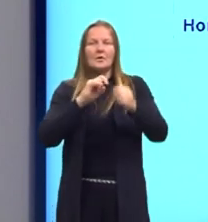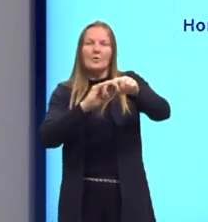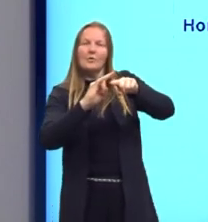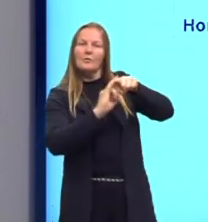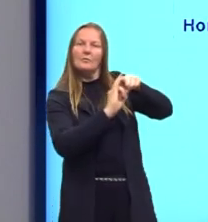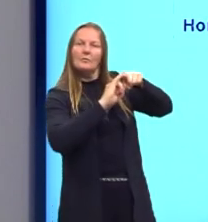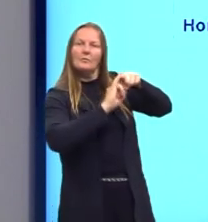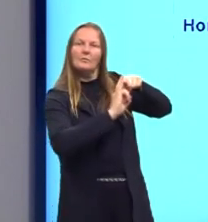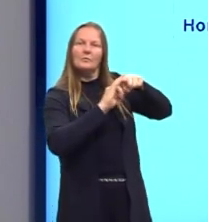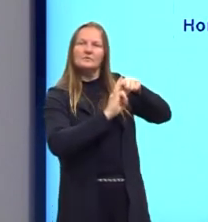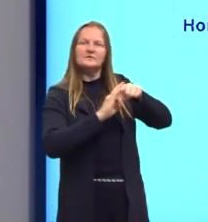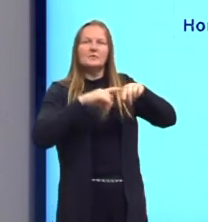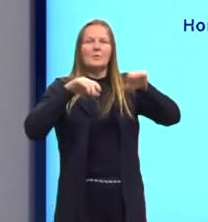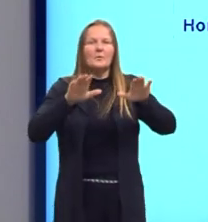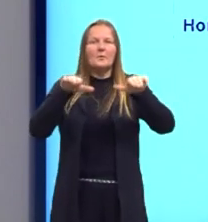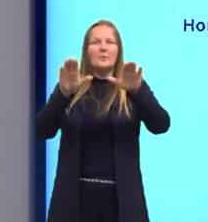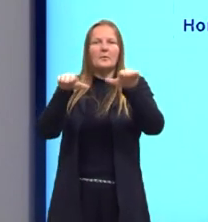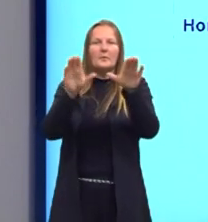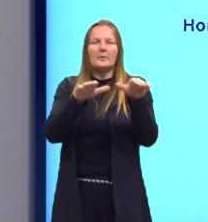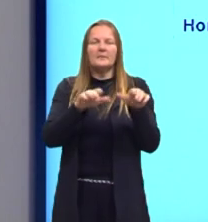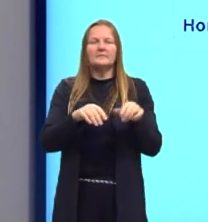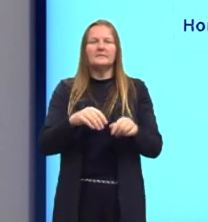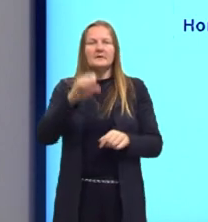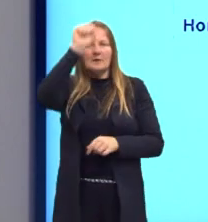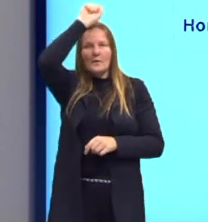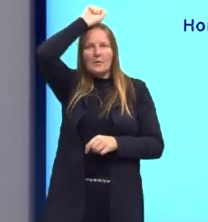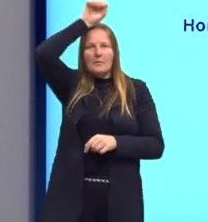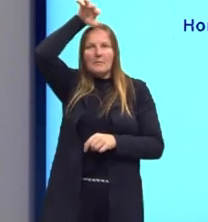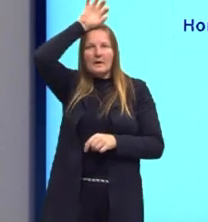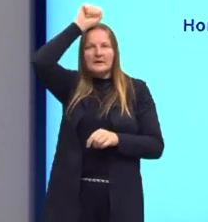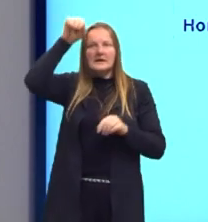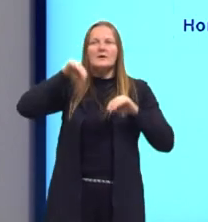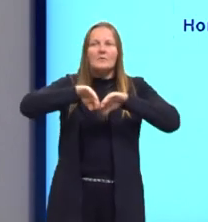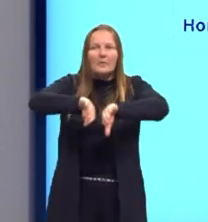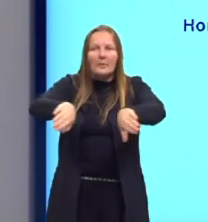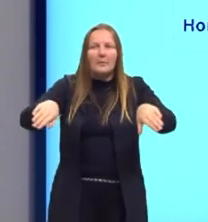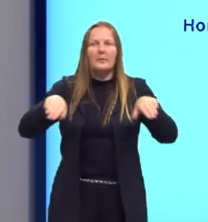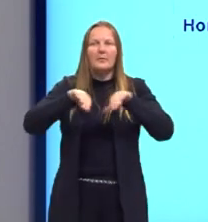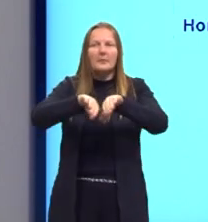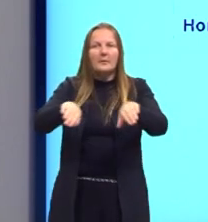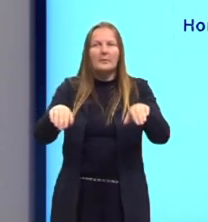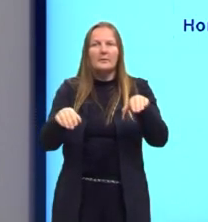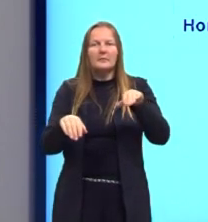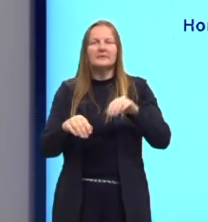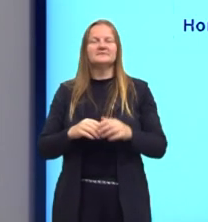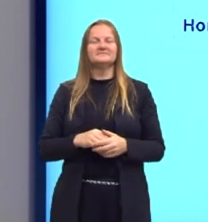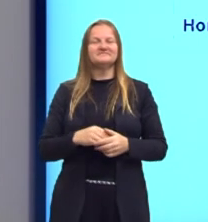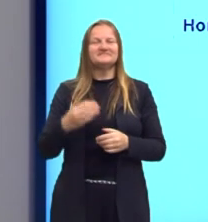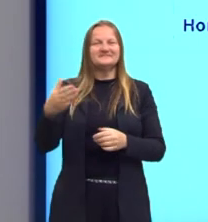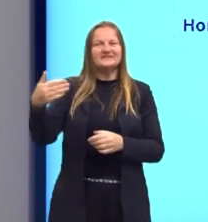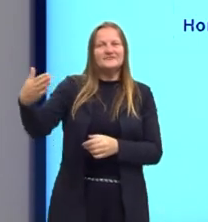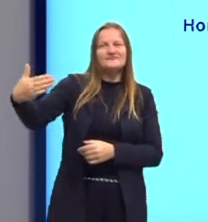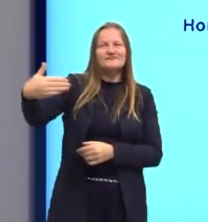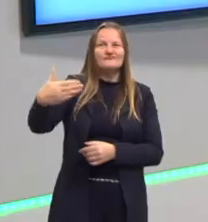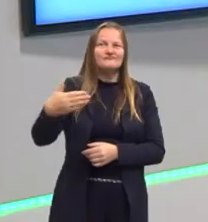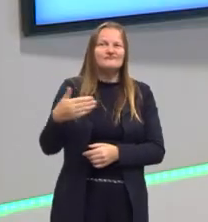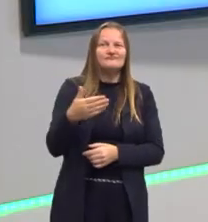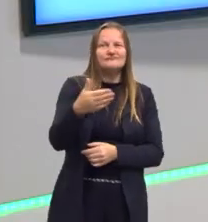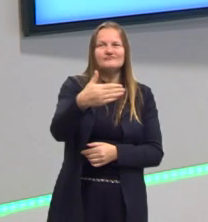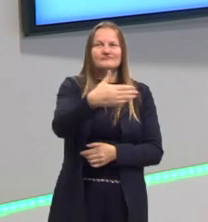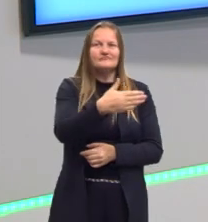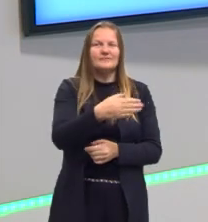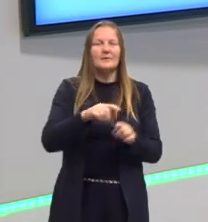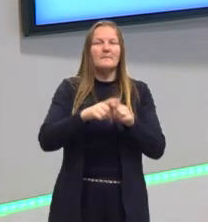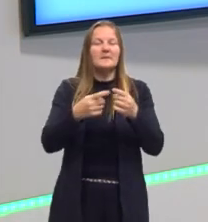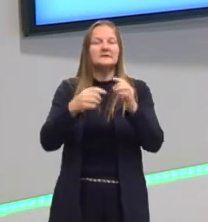para voar e aqui é nadadeira de baleia então para nadar então a perceber que são funções diferentes